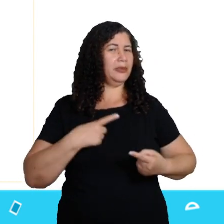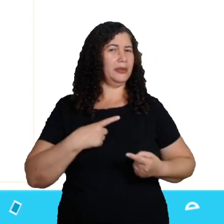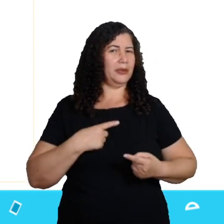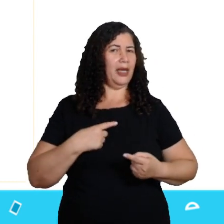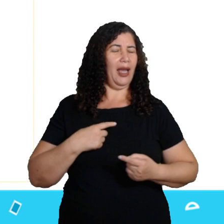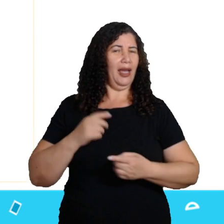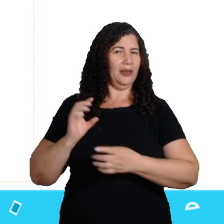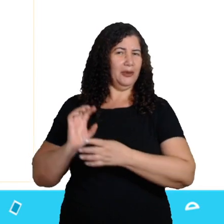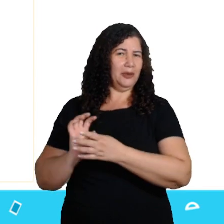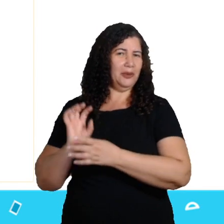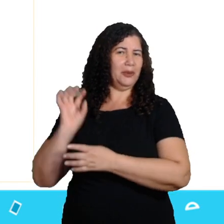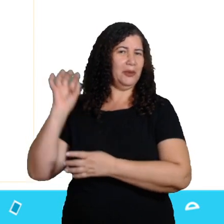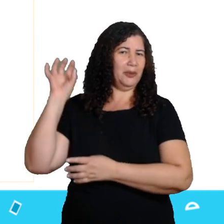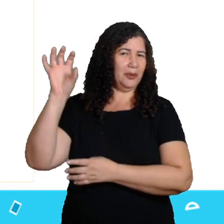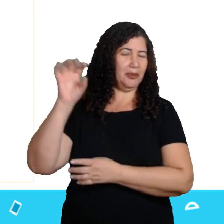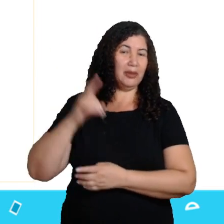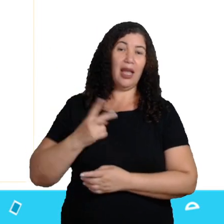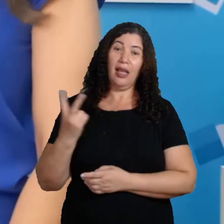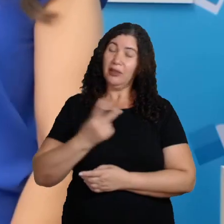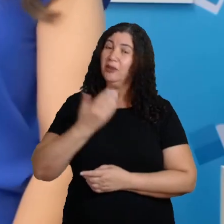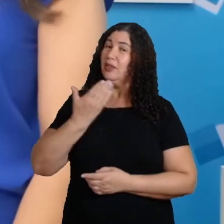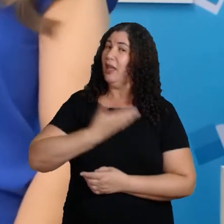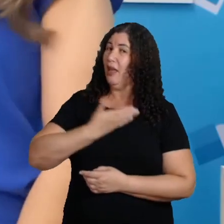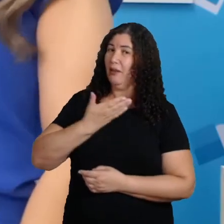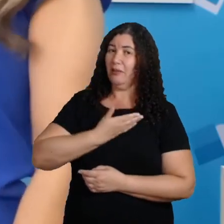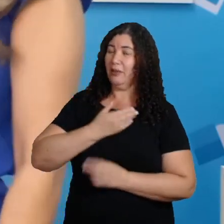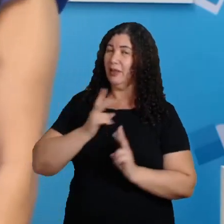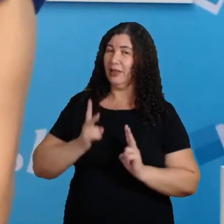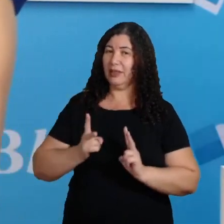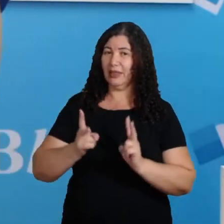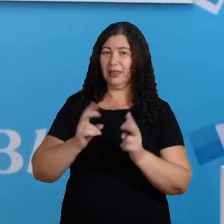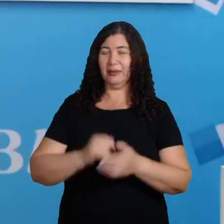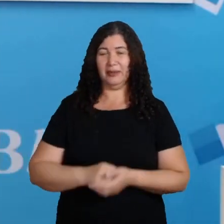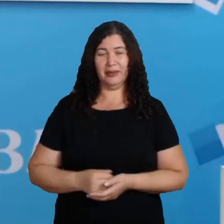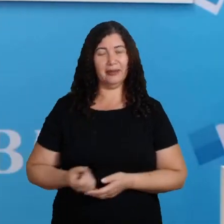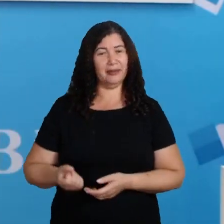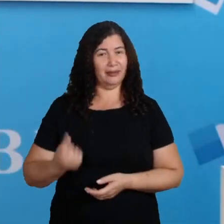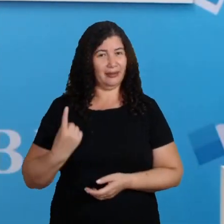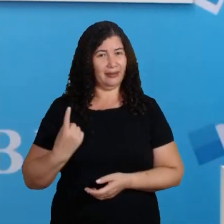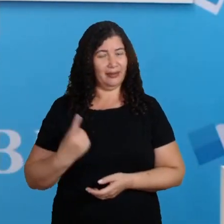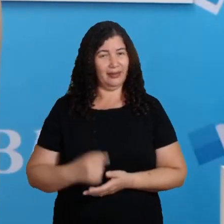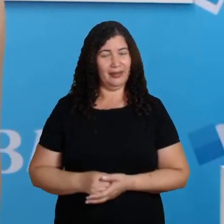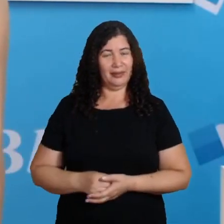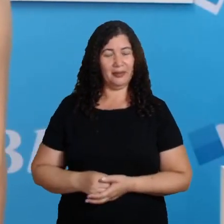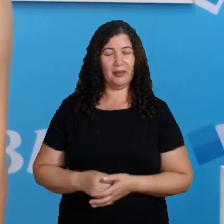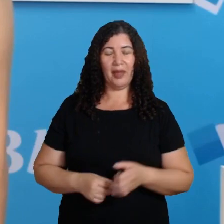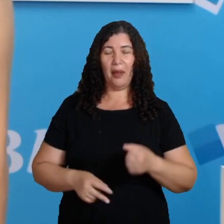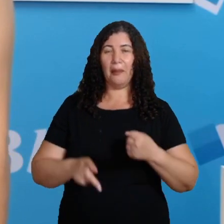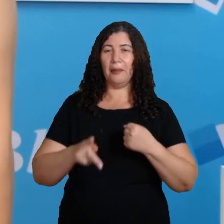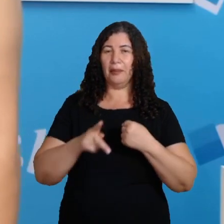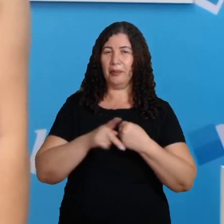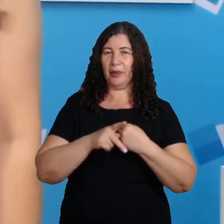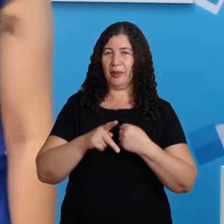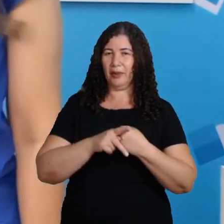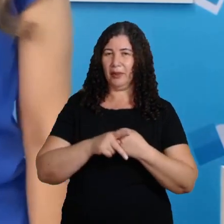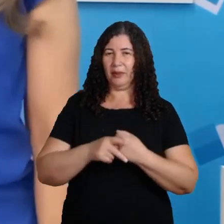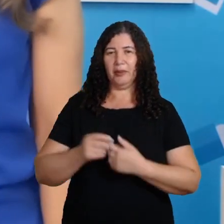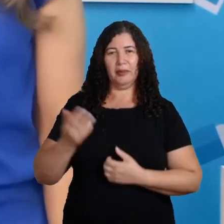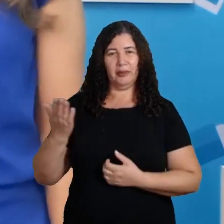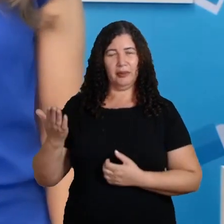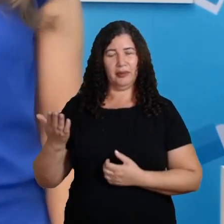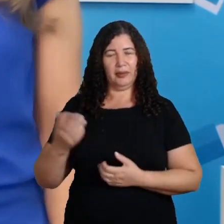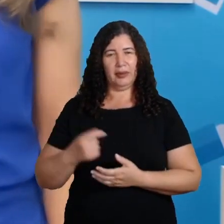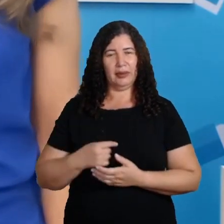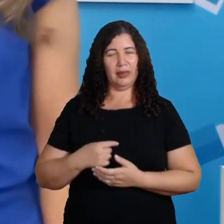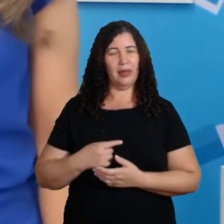Apesar disso, são melhores amigas. Gente, olhem aqui o pronome demonstrativo disso